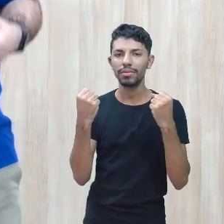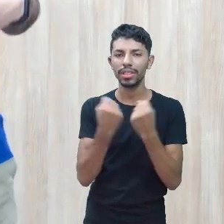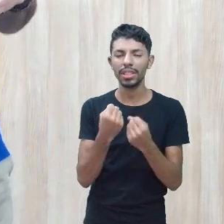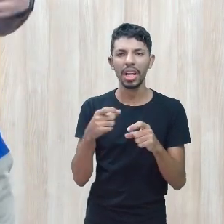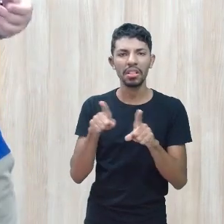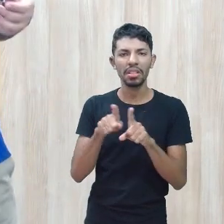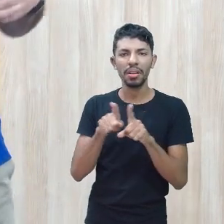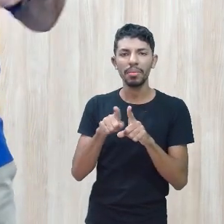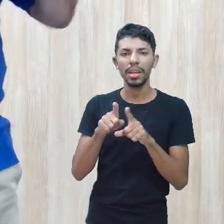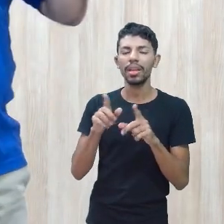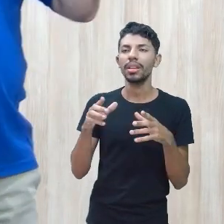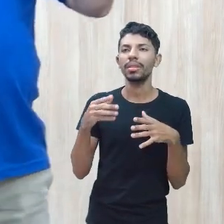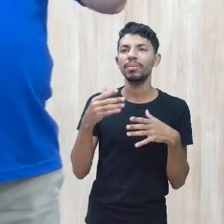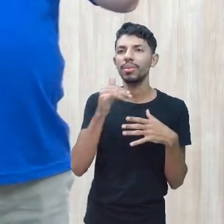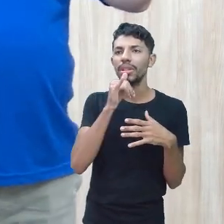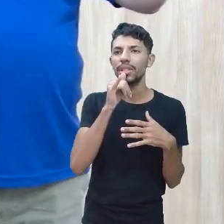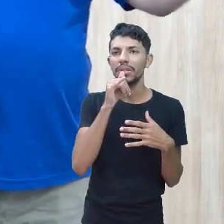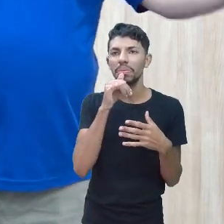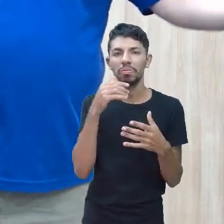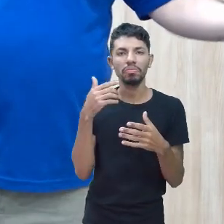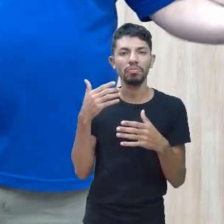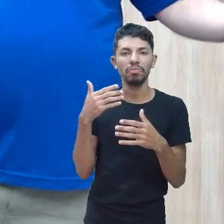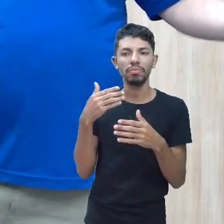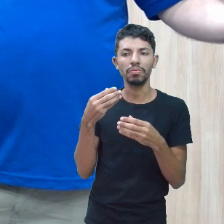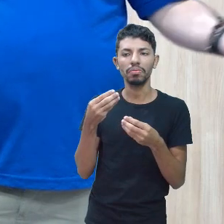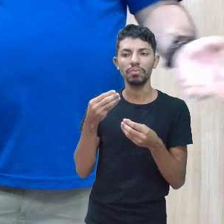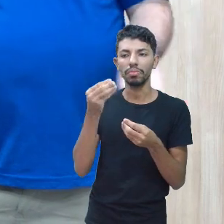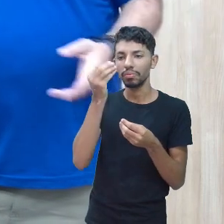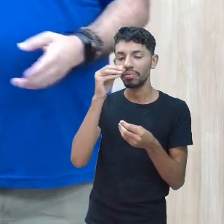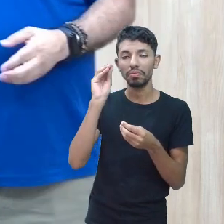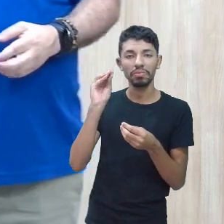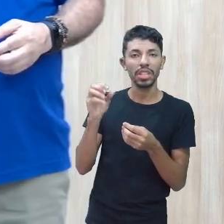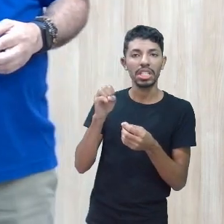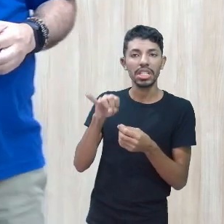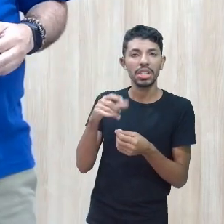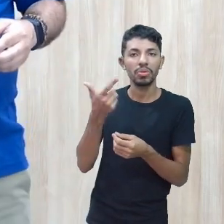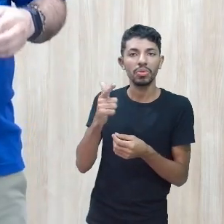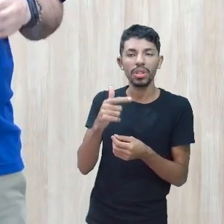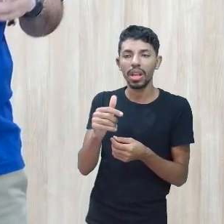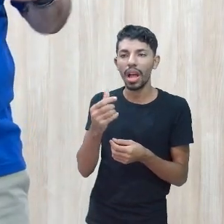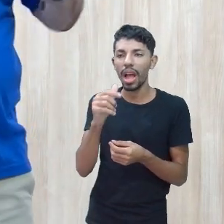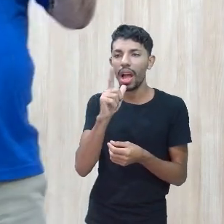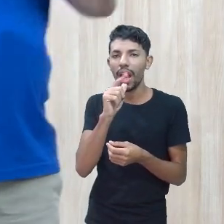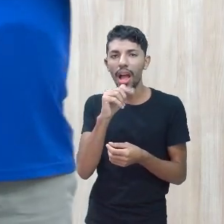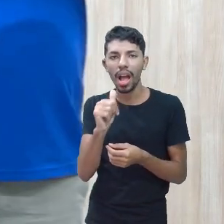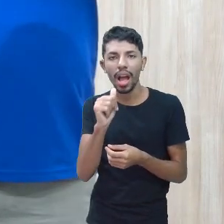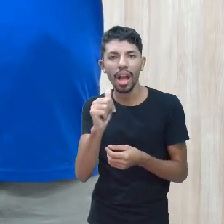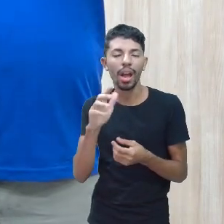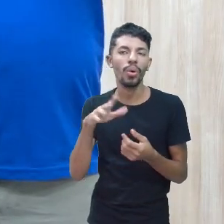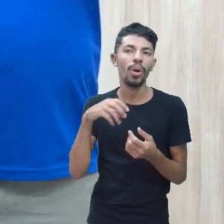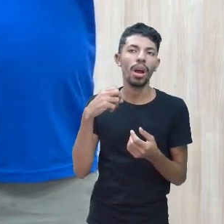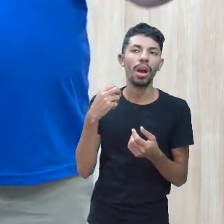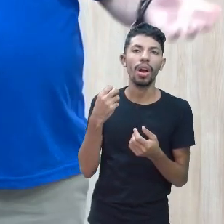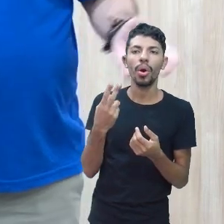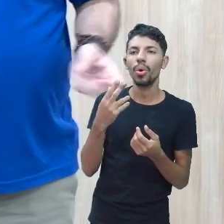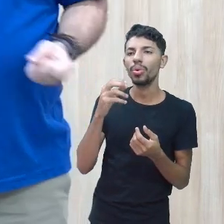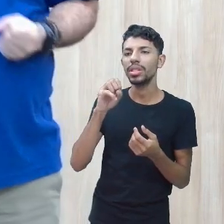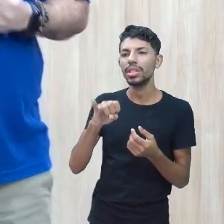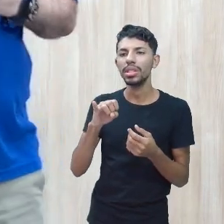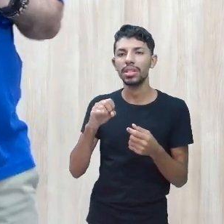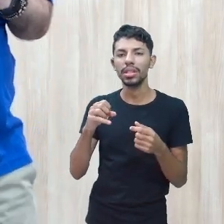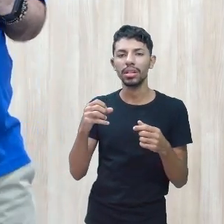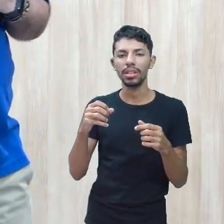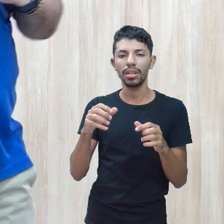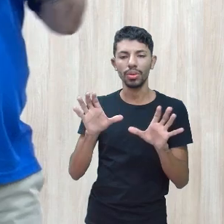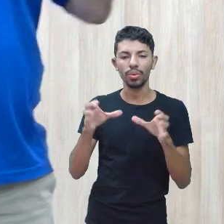inquietava, por exemplo, se não tinha água para ele beber, se não tinha... se os políticos